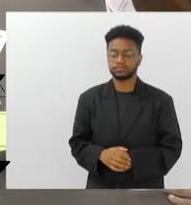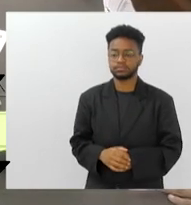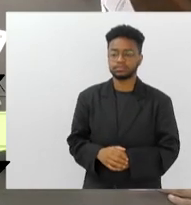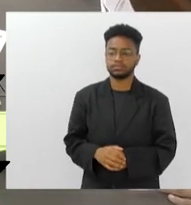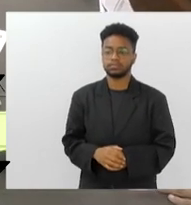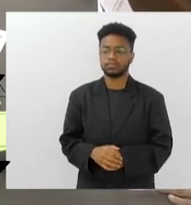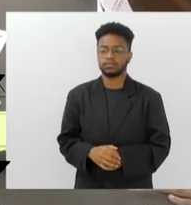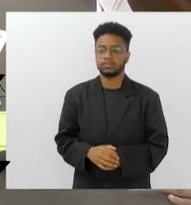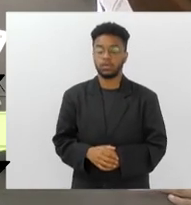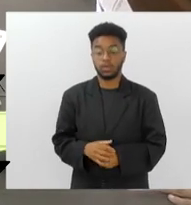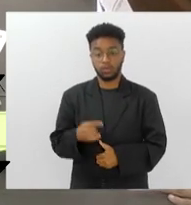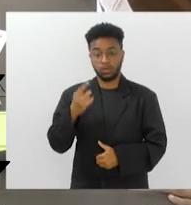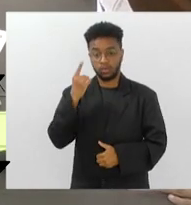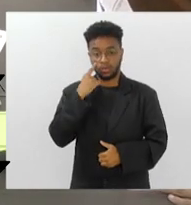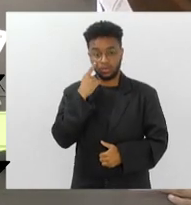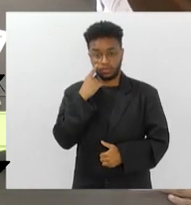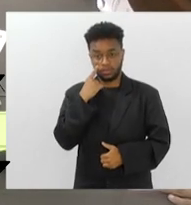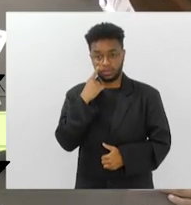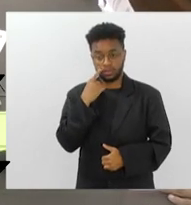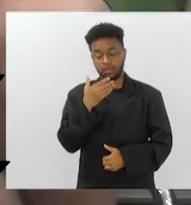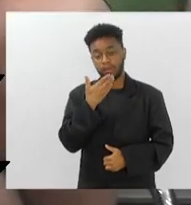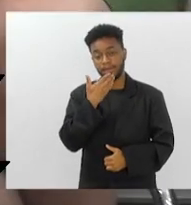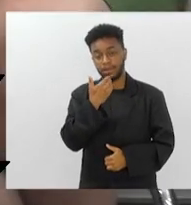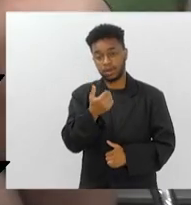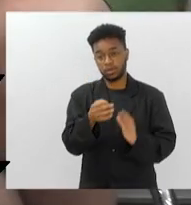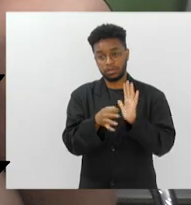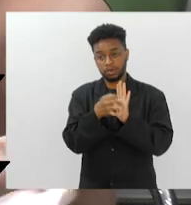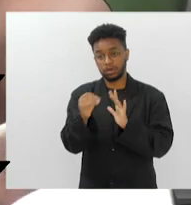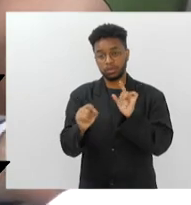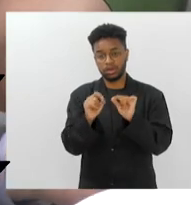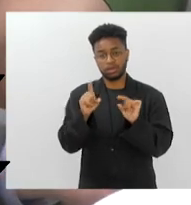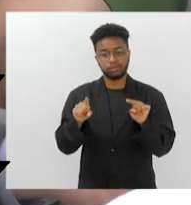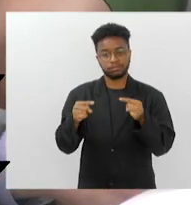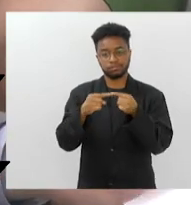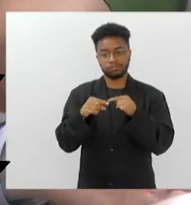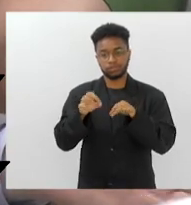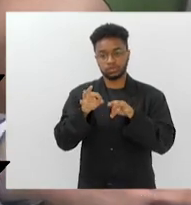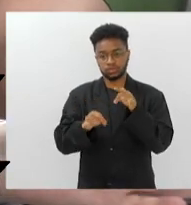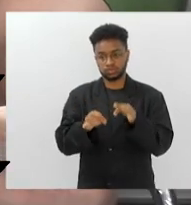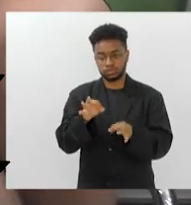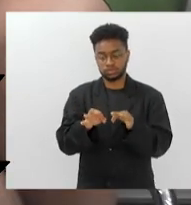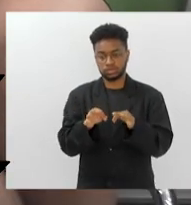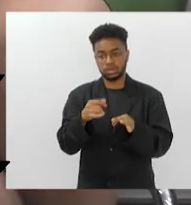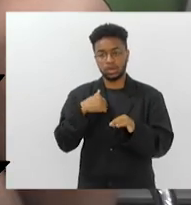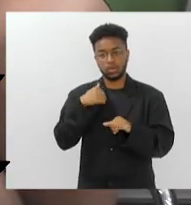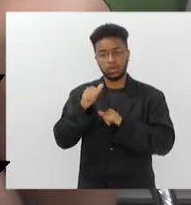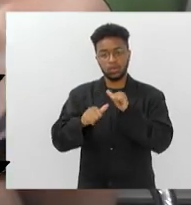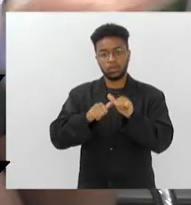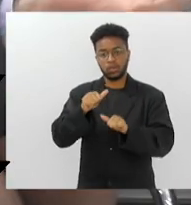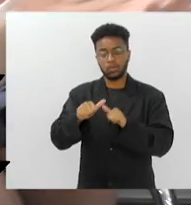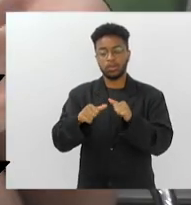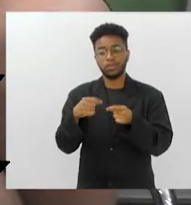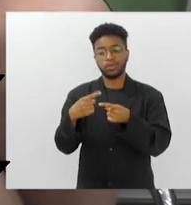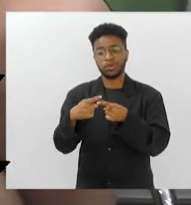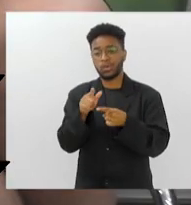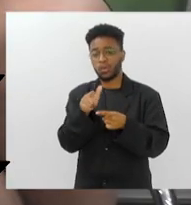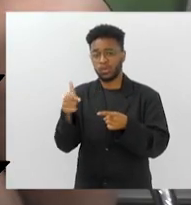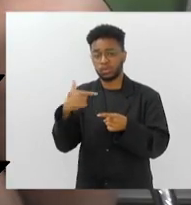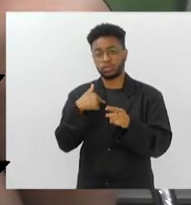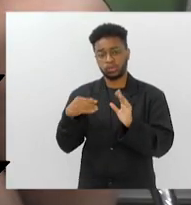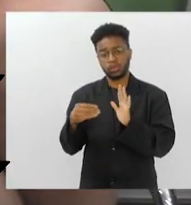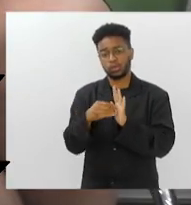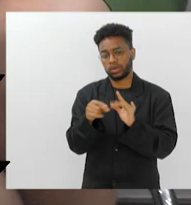é olha só o melhor parecer mesmo é juridicidade eu tô trocando até porque o outro dei pela